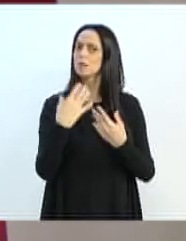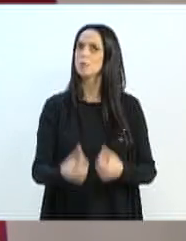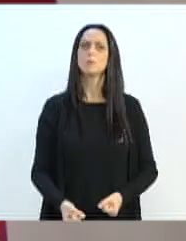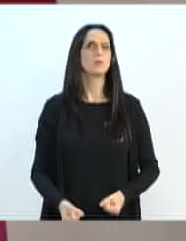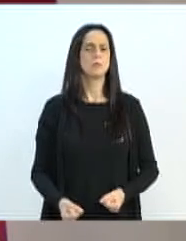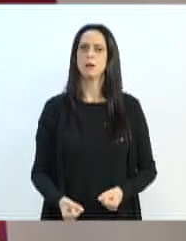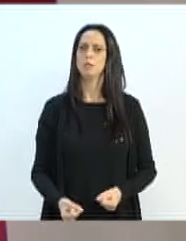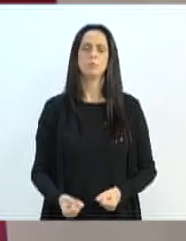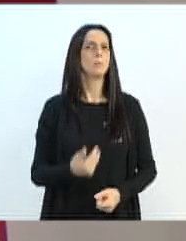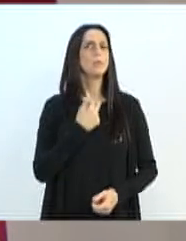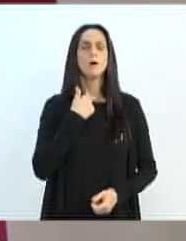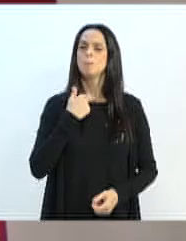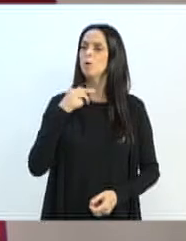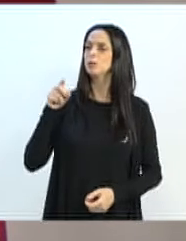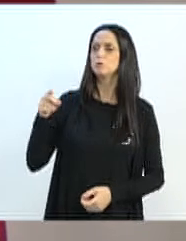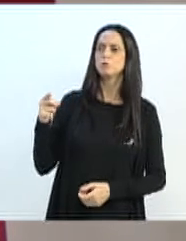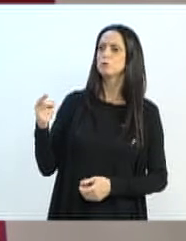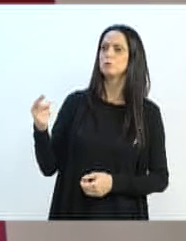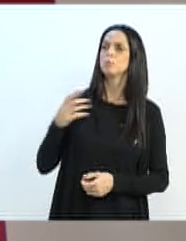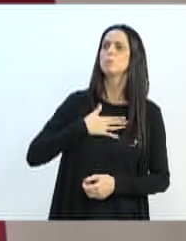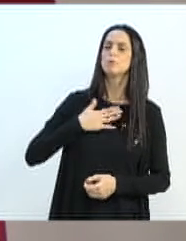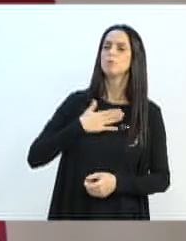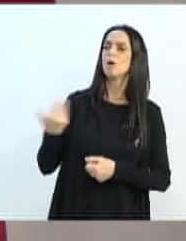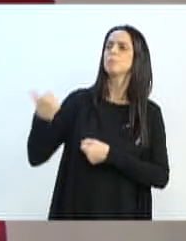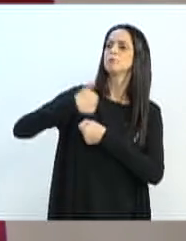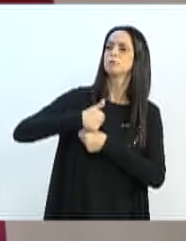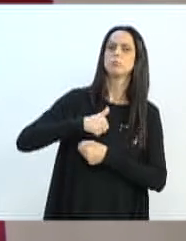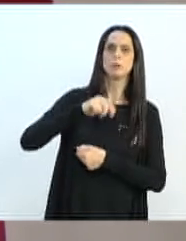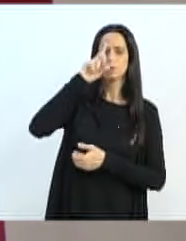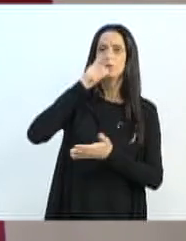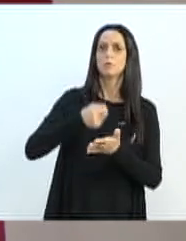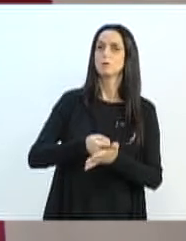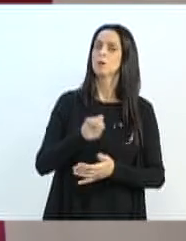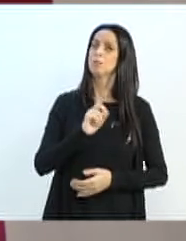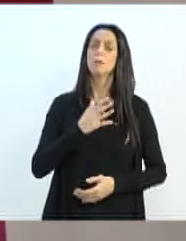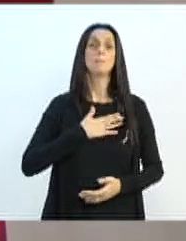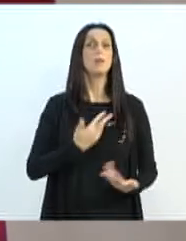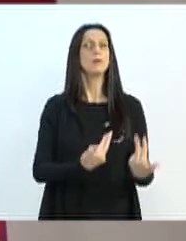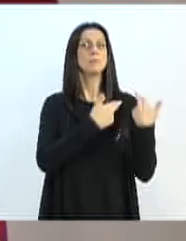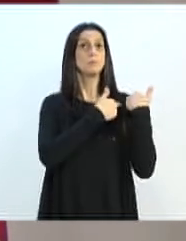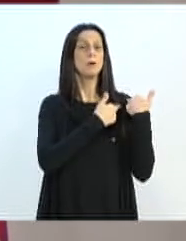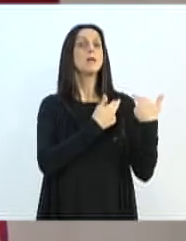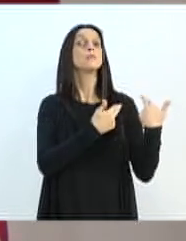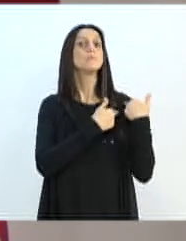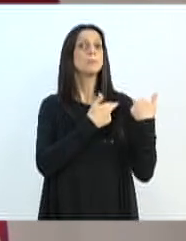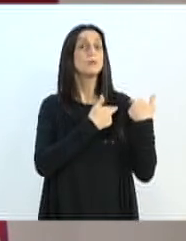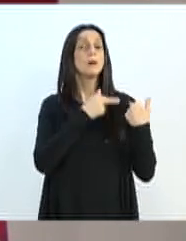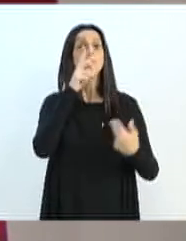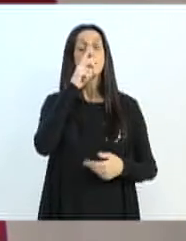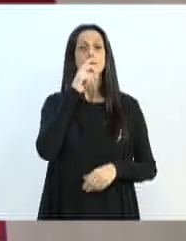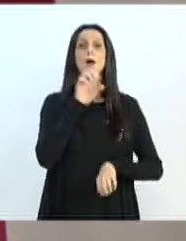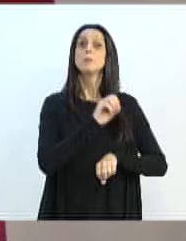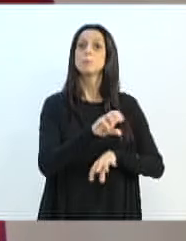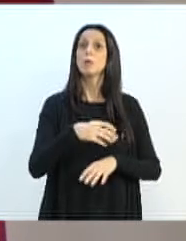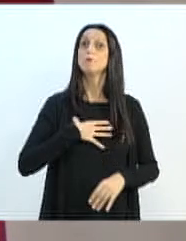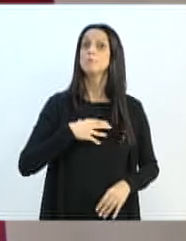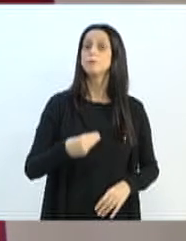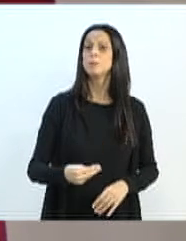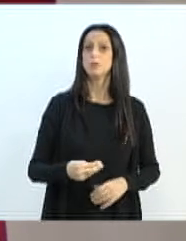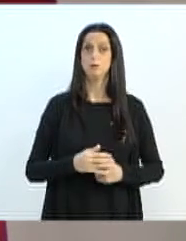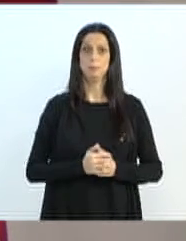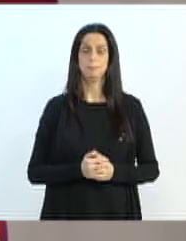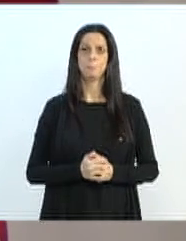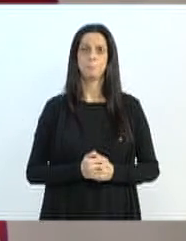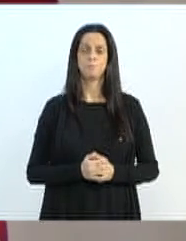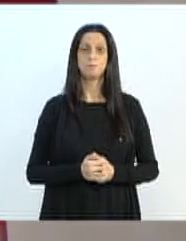tome decisões em seu lugar. Essa responsabilidade sempre foi dos pais, de educar os filhos, de aplicar a